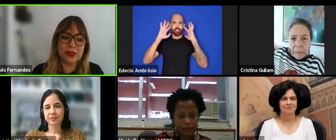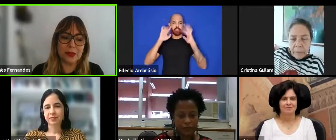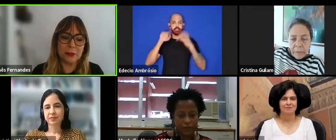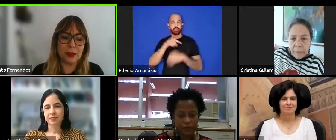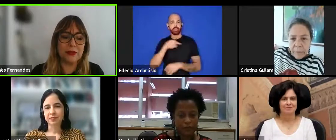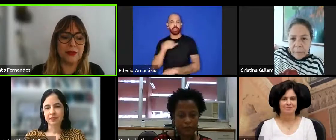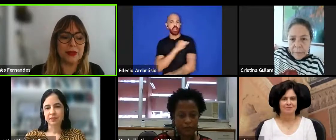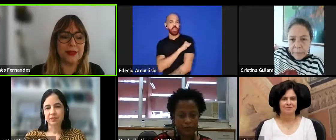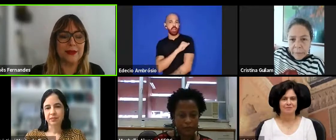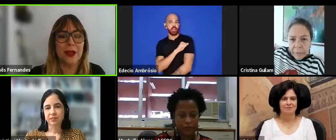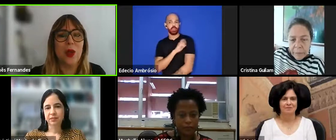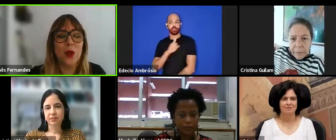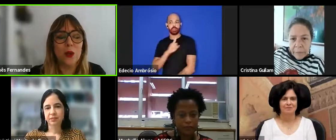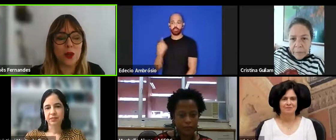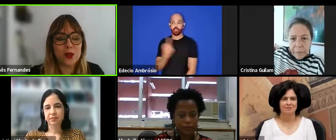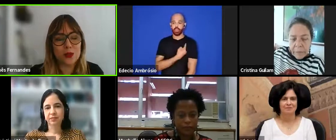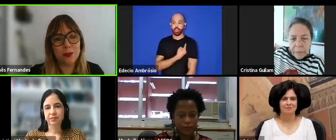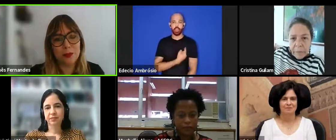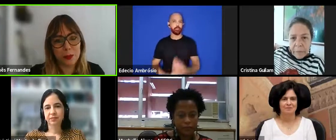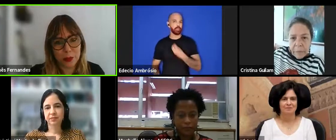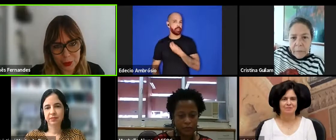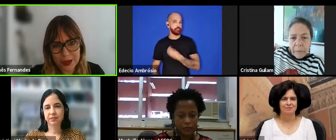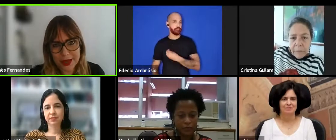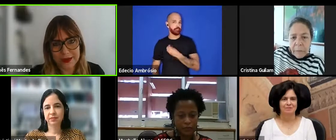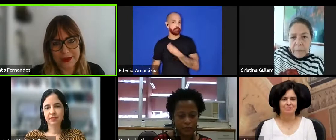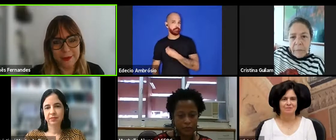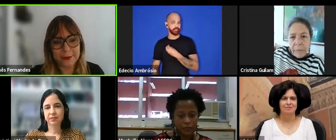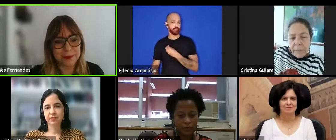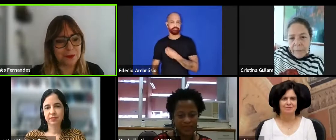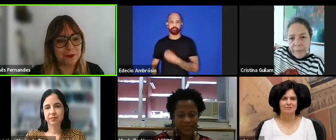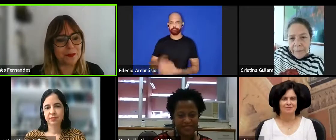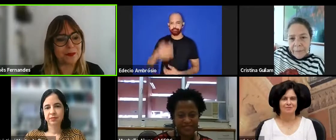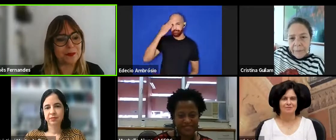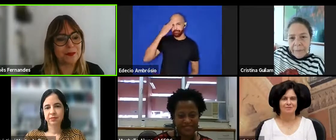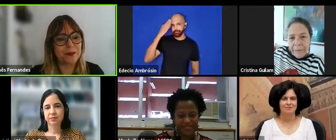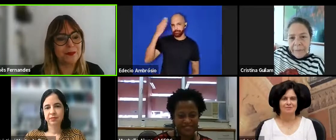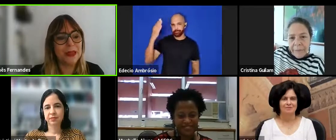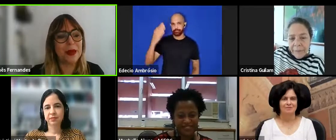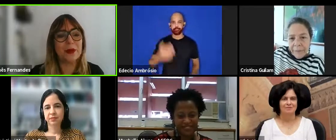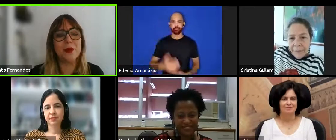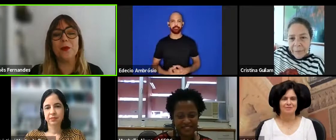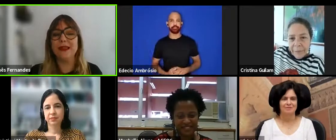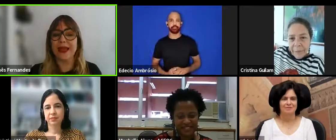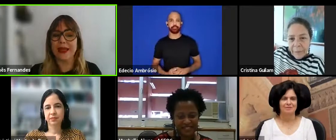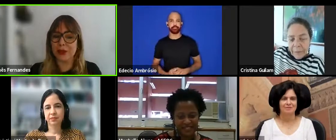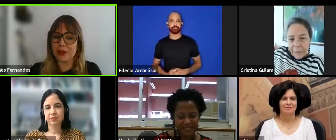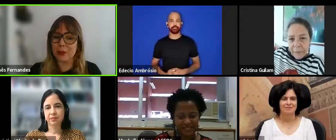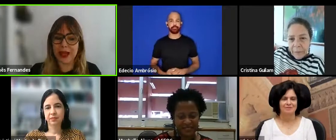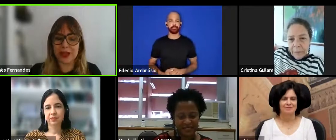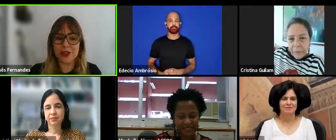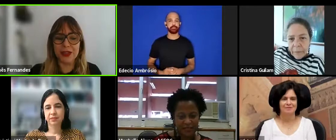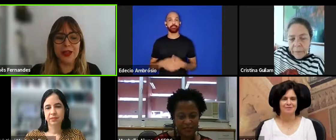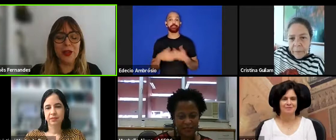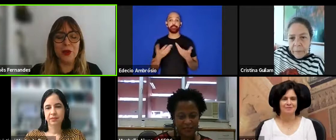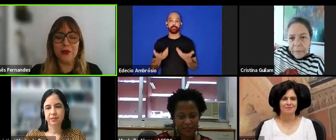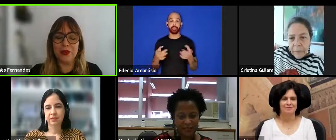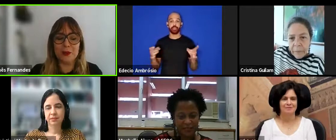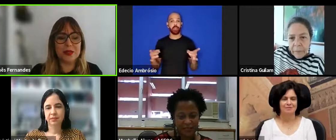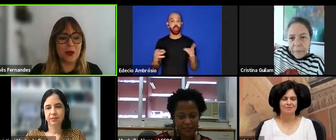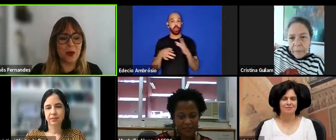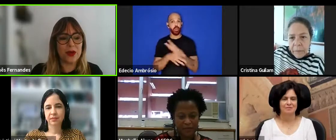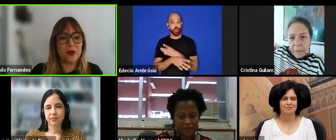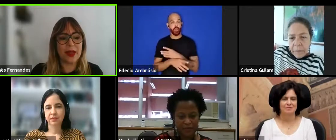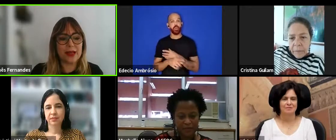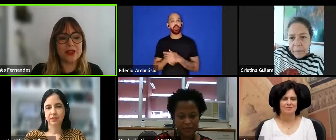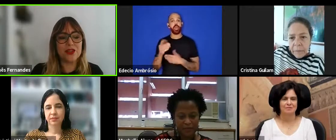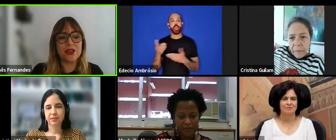todos nós, pela vida. O nosso muito obrigado. E para completar a nossa homenagem,